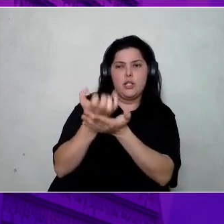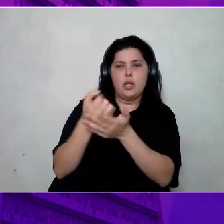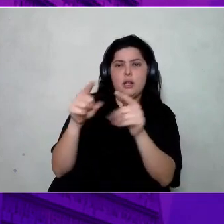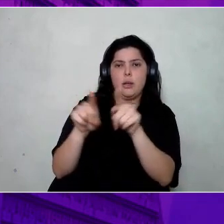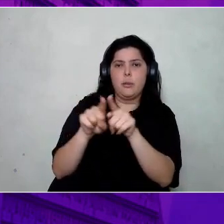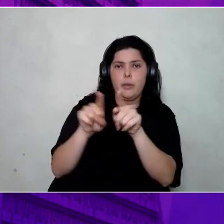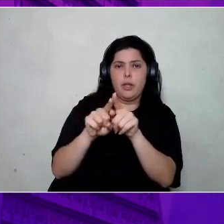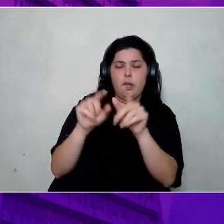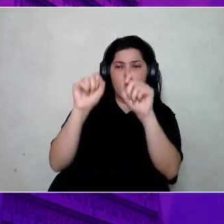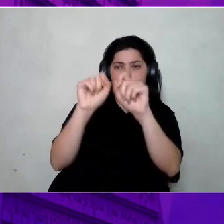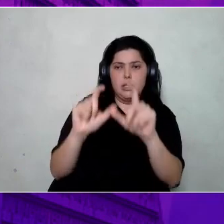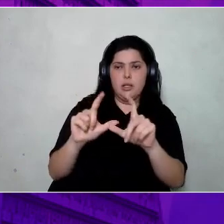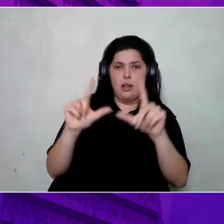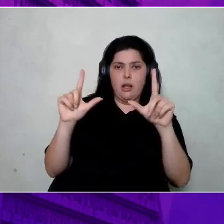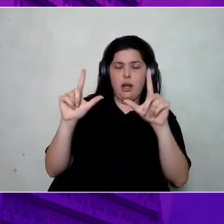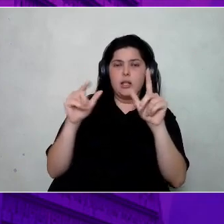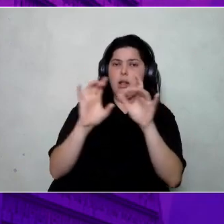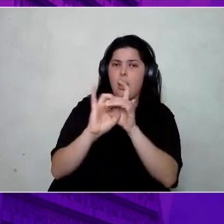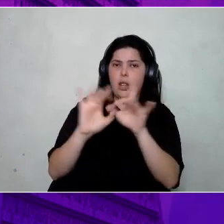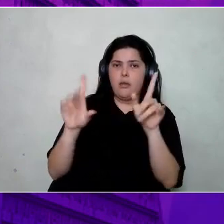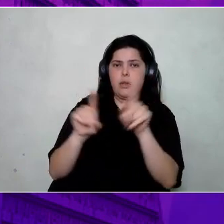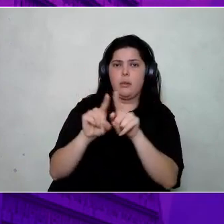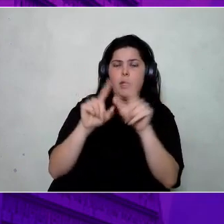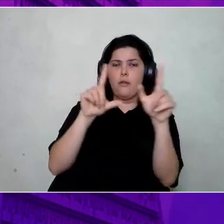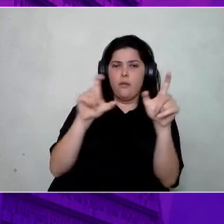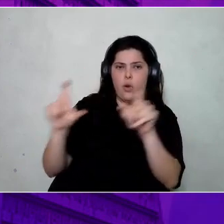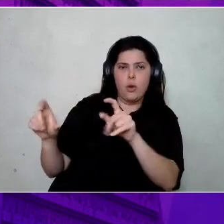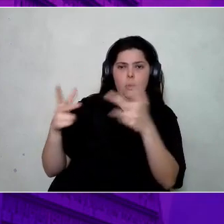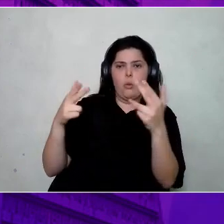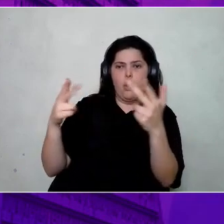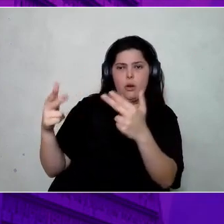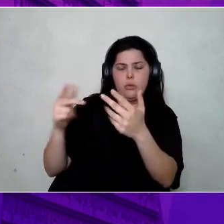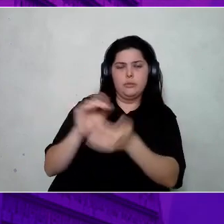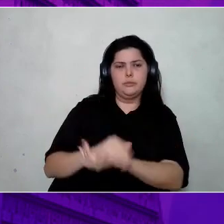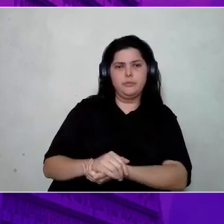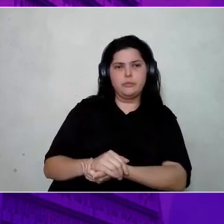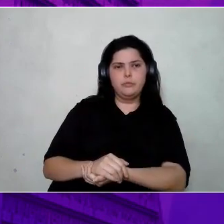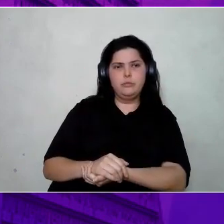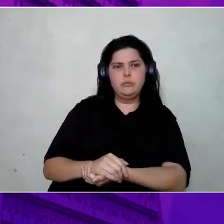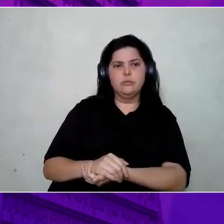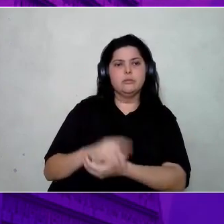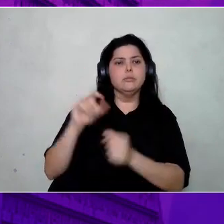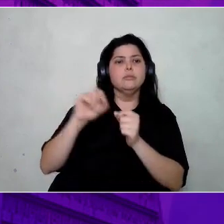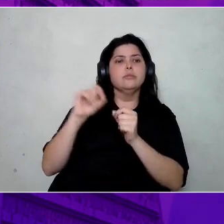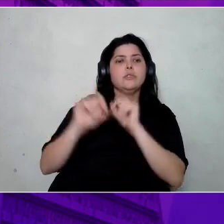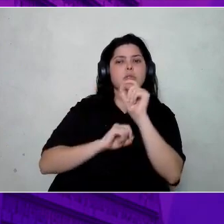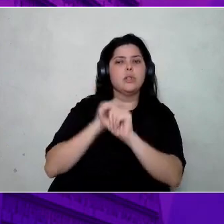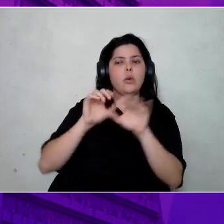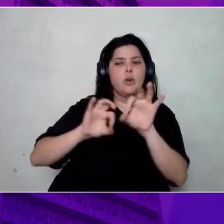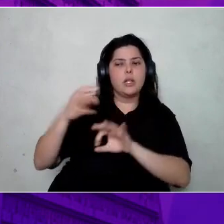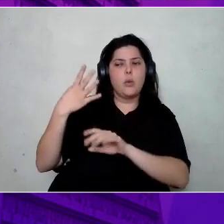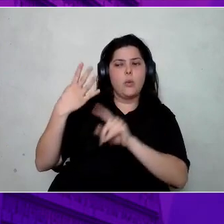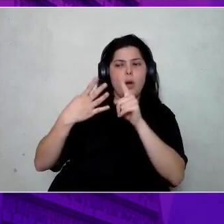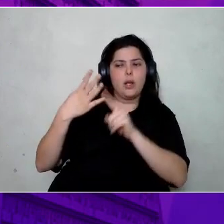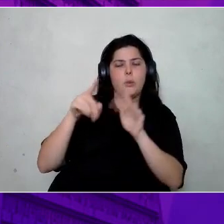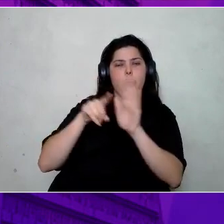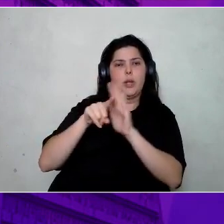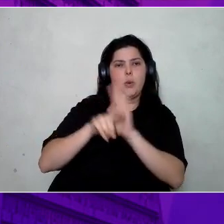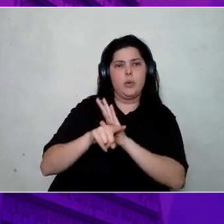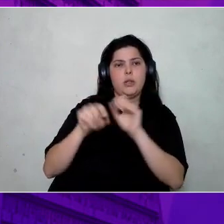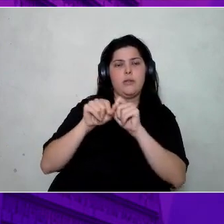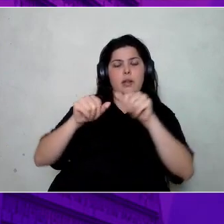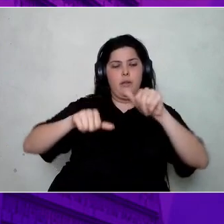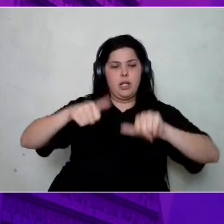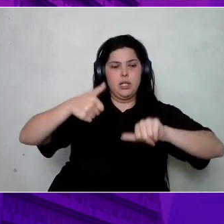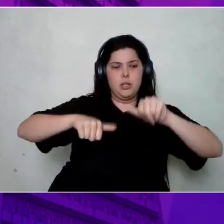aqui, mas fique à vontade aí para tirar as fotos também. O que que eu fiz? Pô, reuni essas 4 perguntas, né? Fiz toda uma análise. Pô,